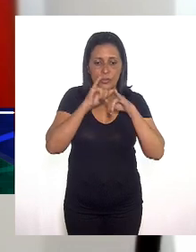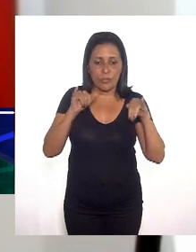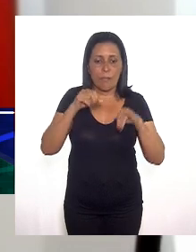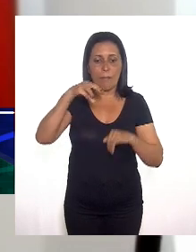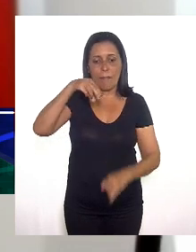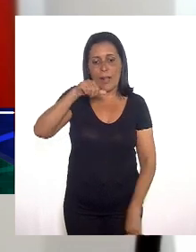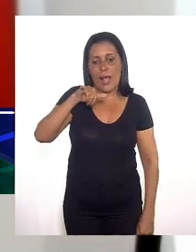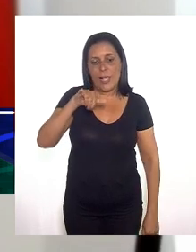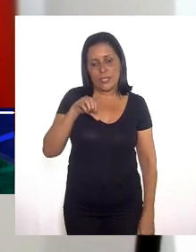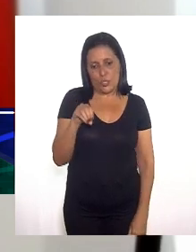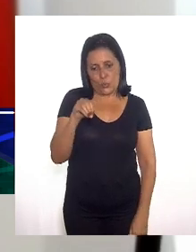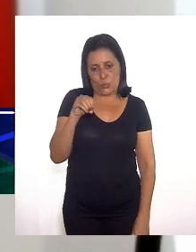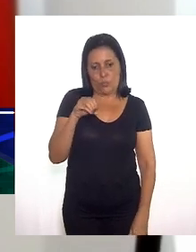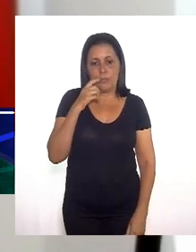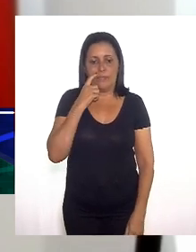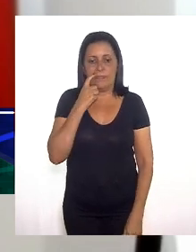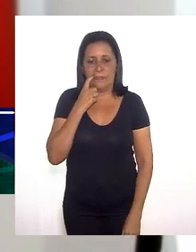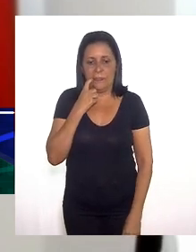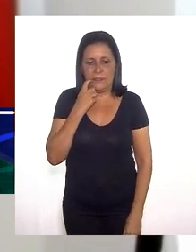Pacheco.